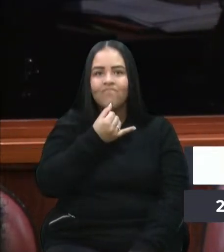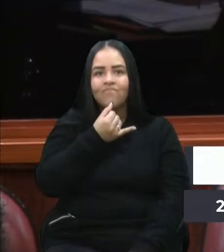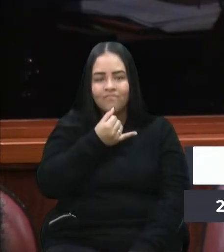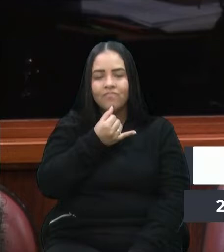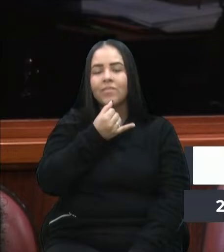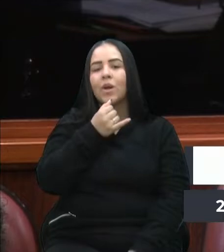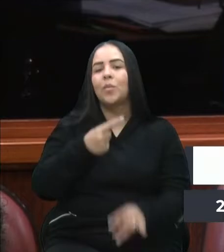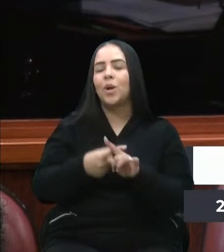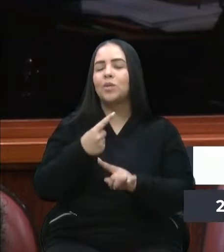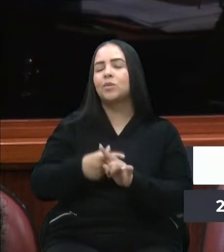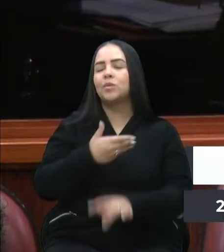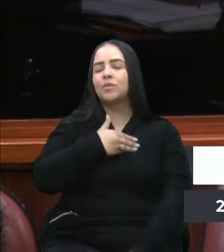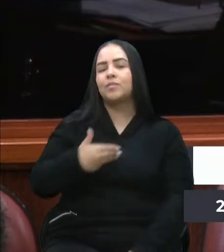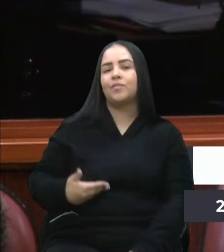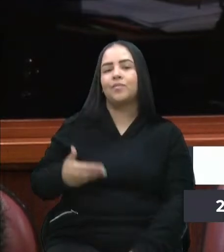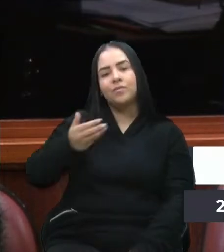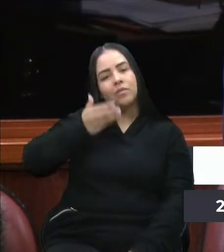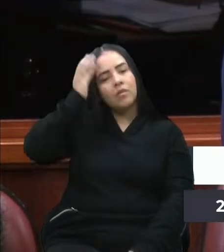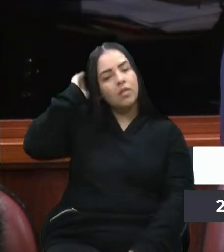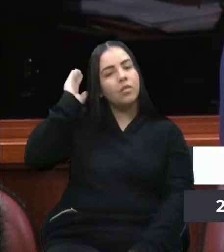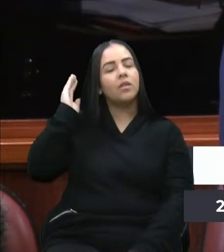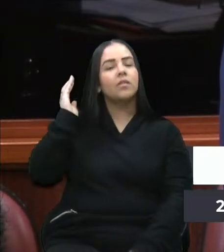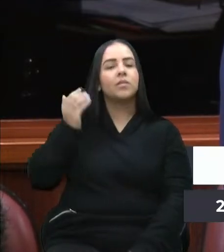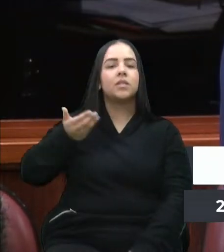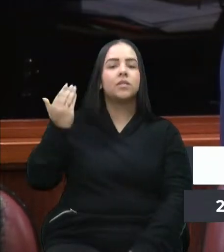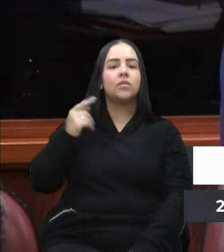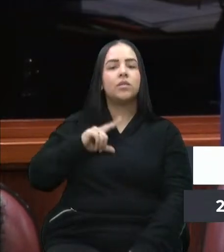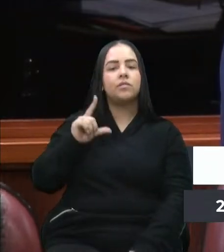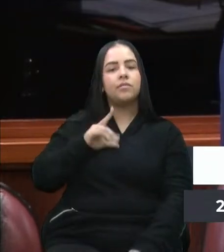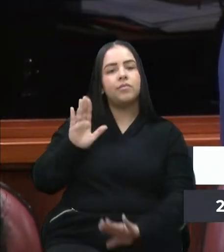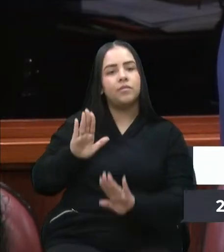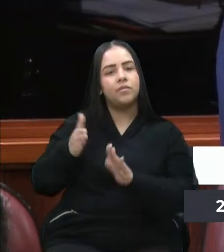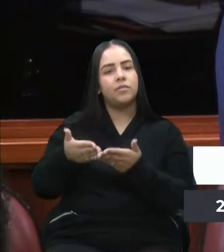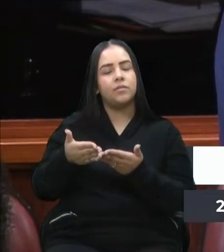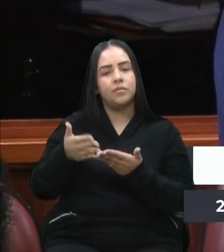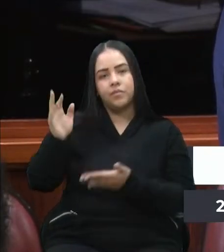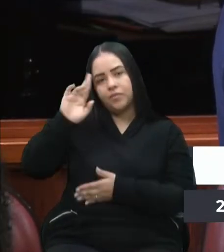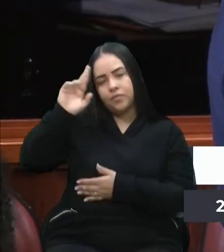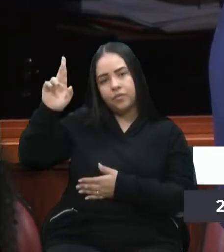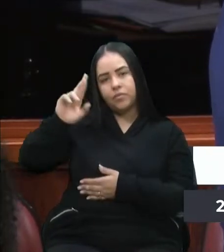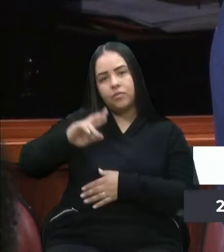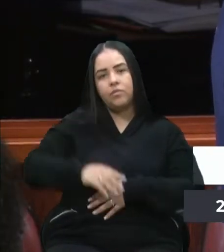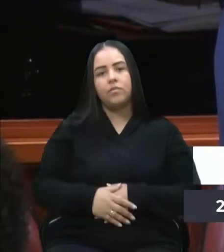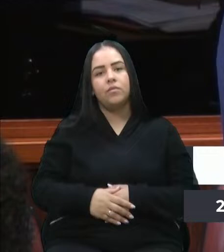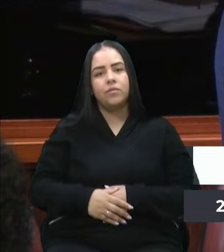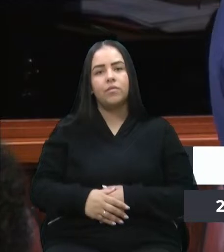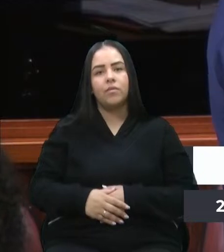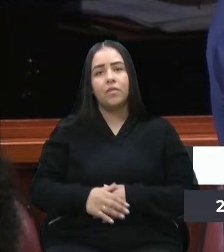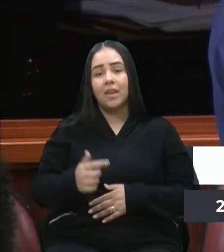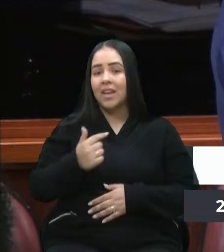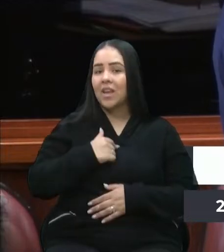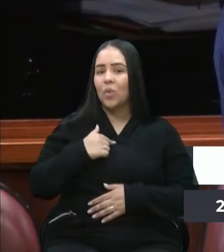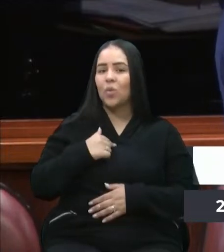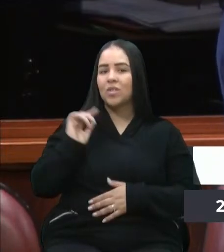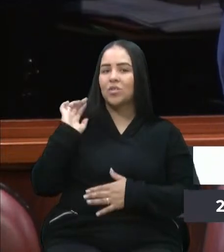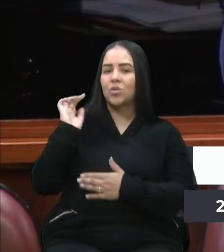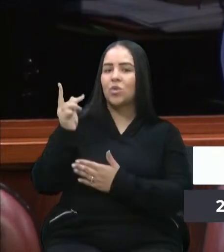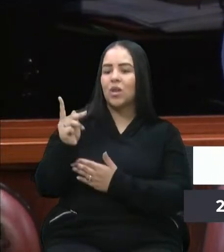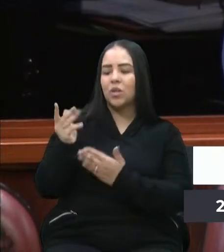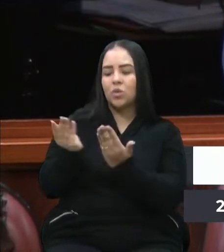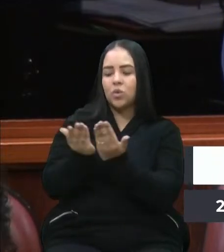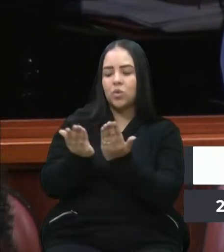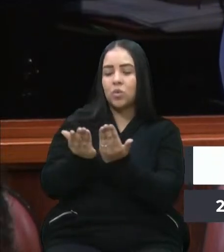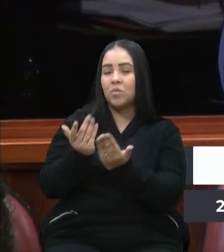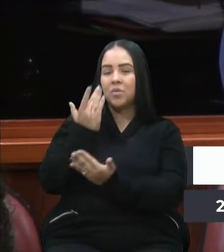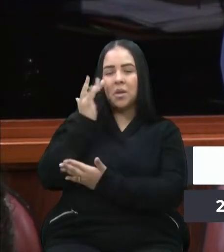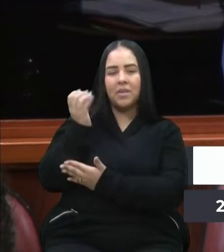governo Guerra, desde que tem comissão de diretores, e como historiador aqui eu acho, não sei se tinha